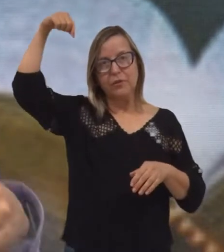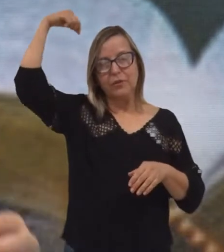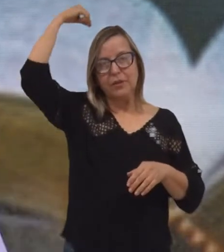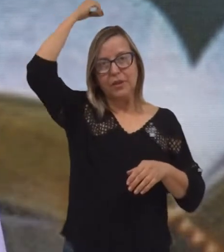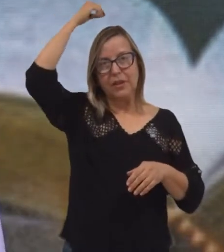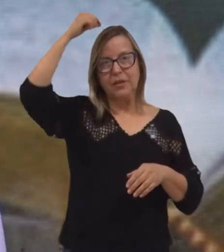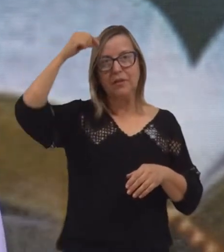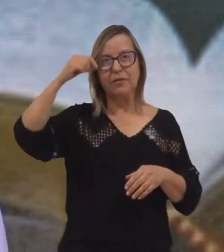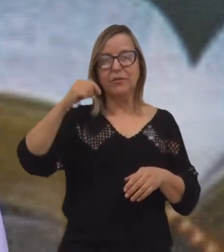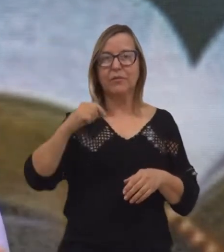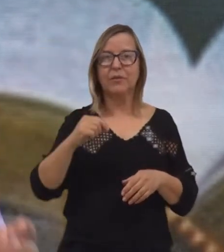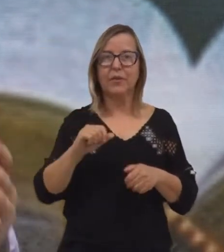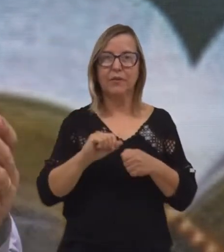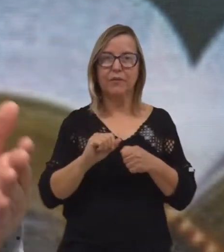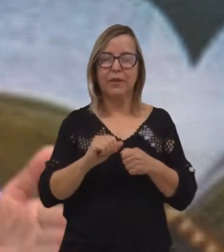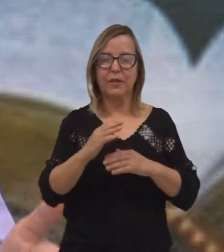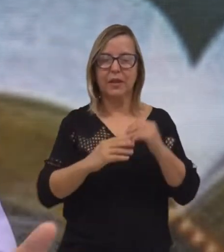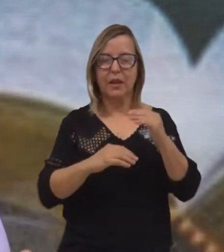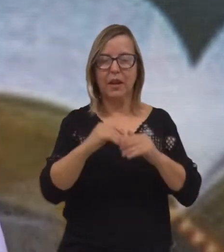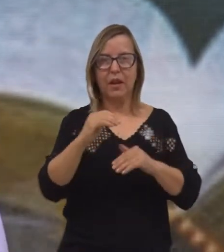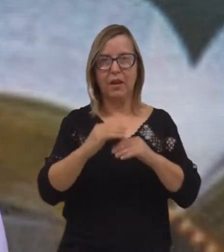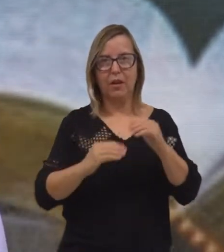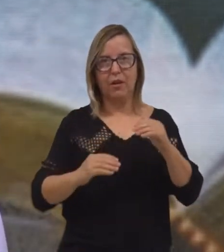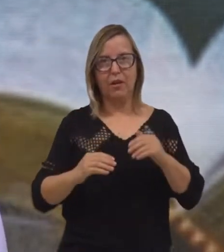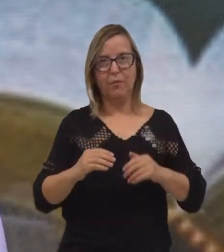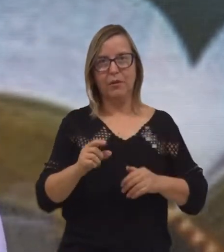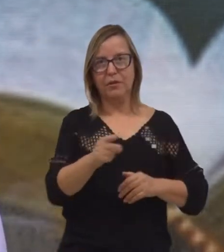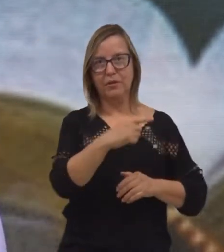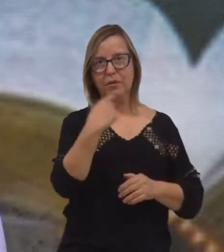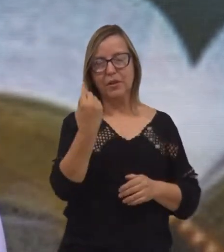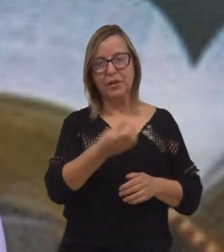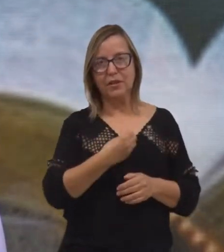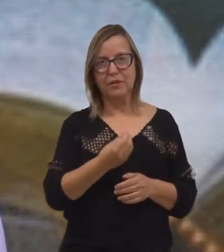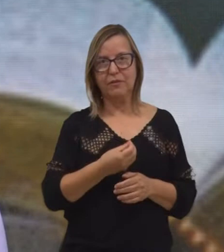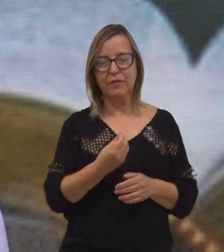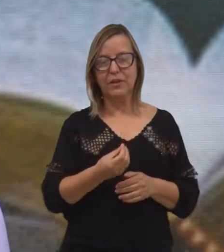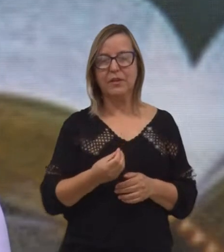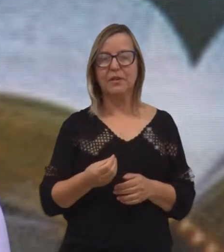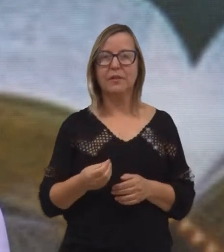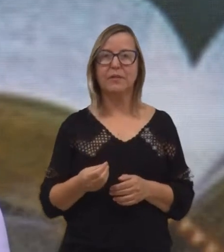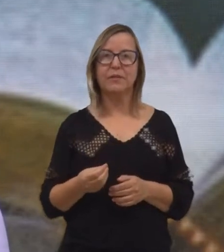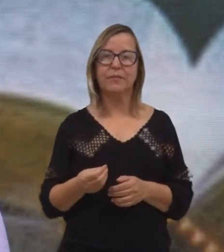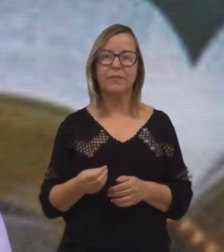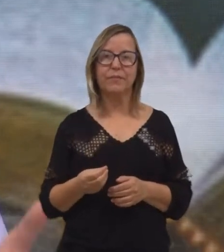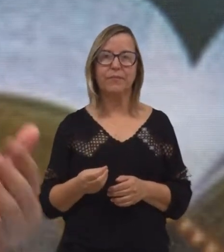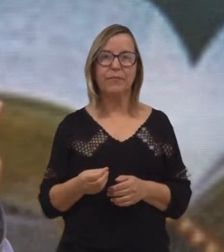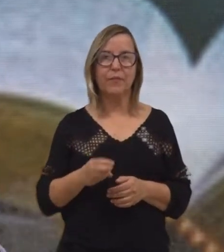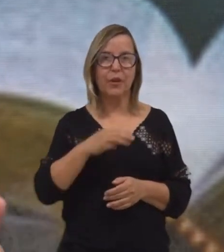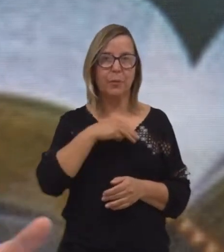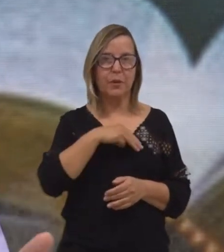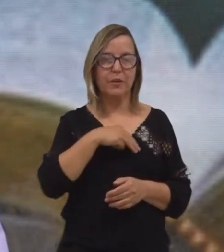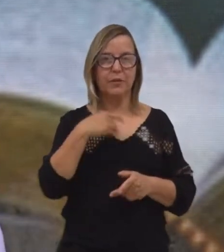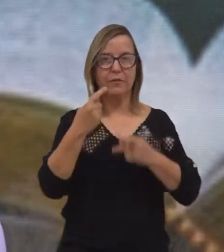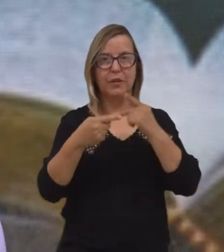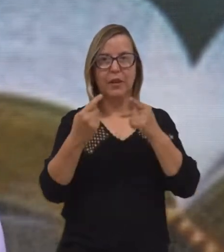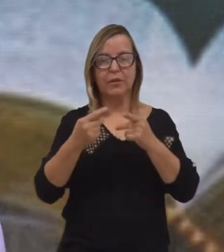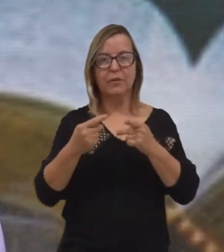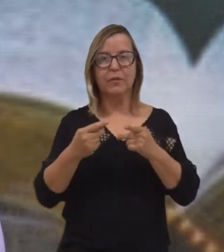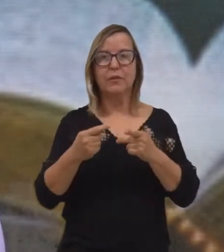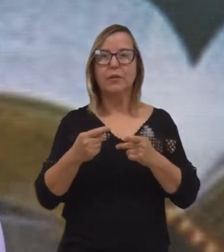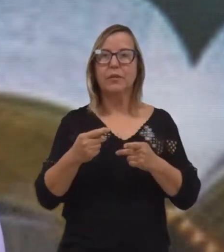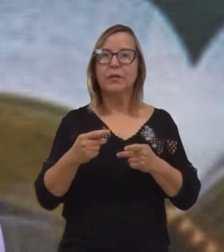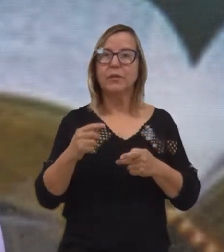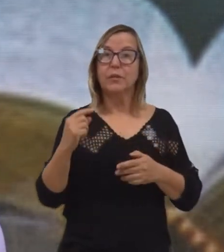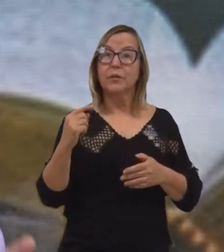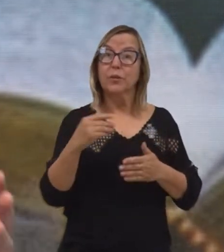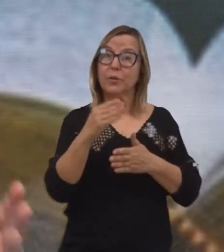sejam tratados, para que haja disciplina do Senhor, como diz em Mateus, que nós sejamos disciplinados,